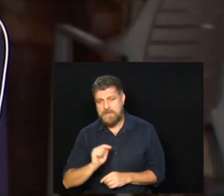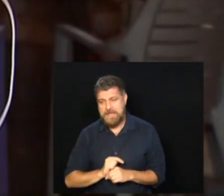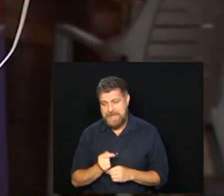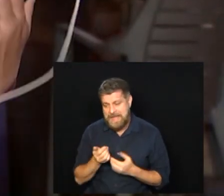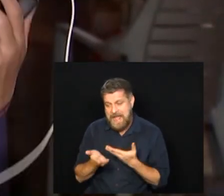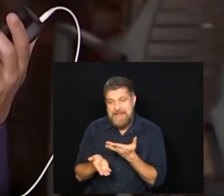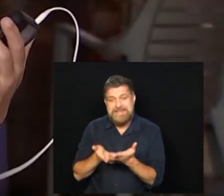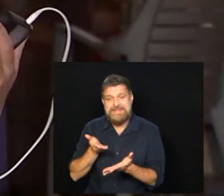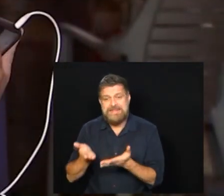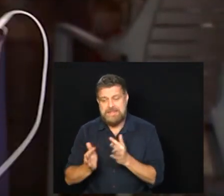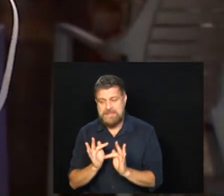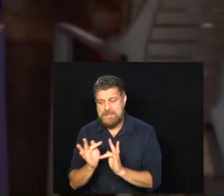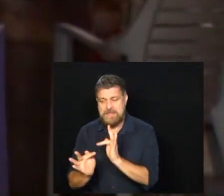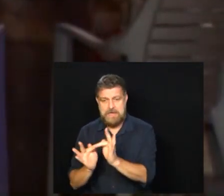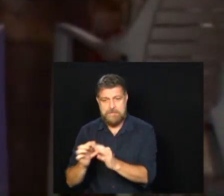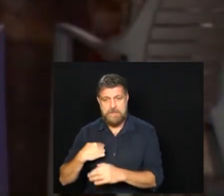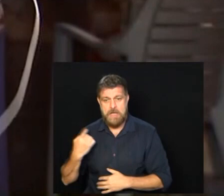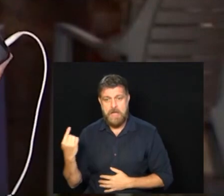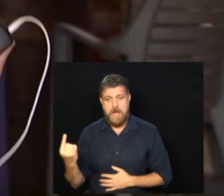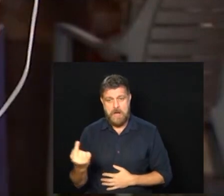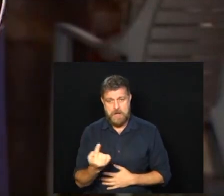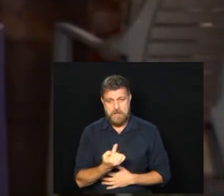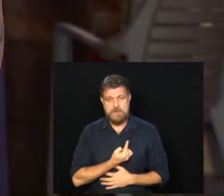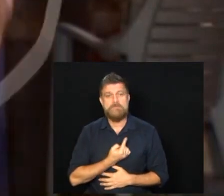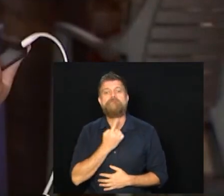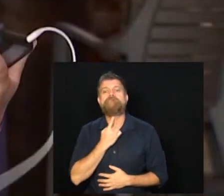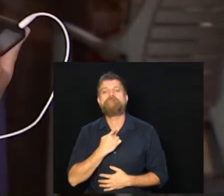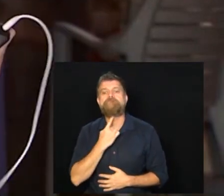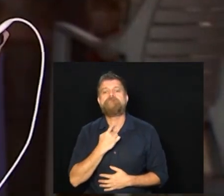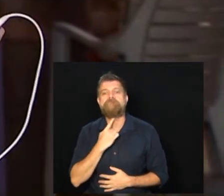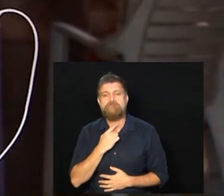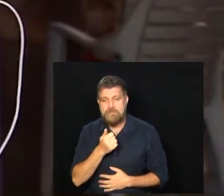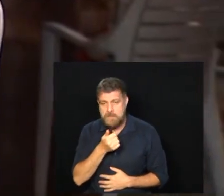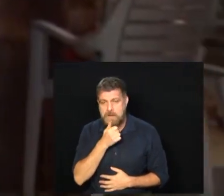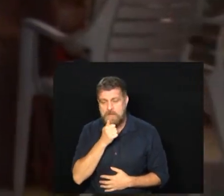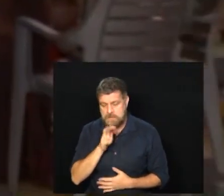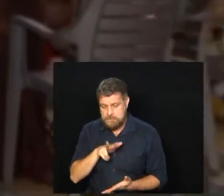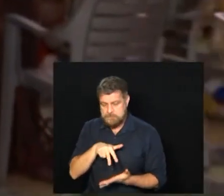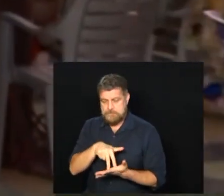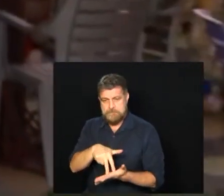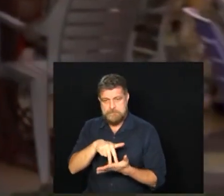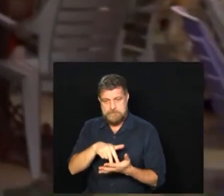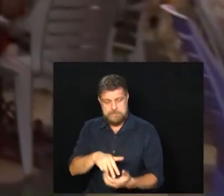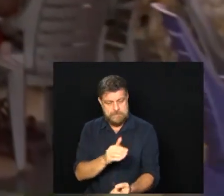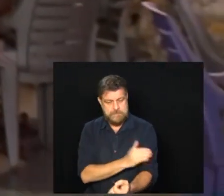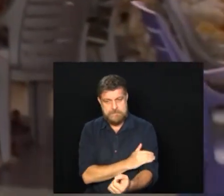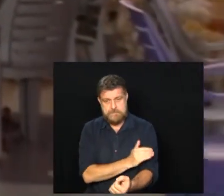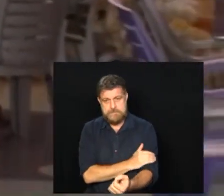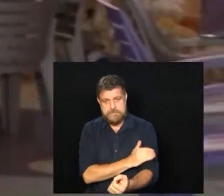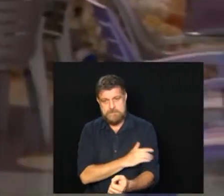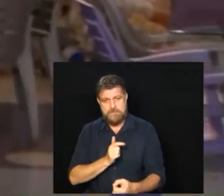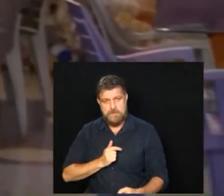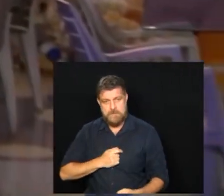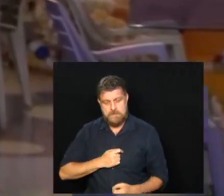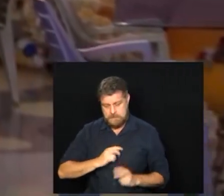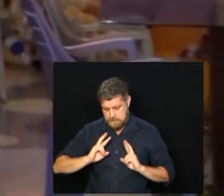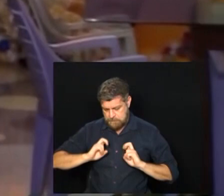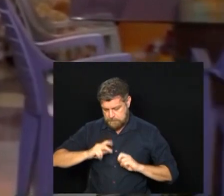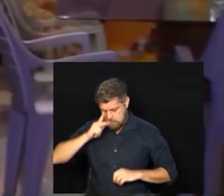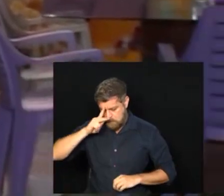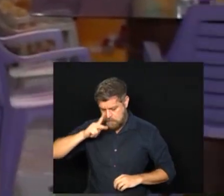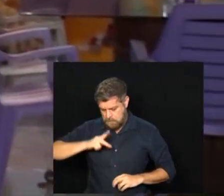terapêutico mesmo. Todos nós aqui, nós nos dispusemos e ainda nos dispomos a autoconhecimento,